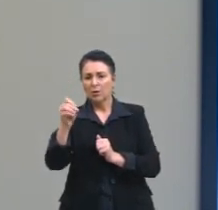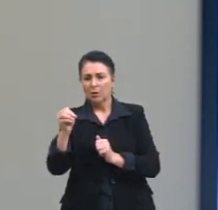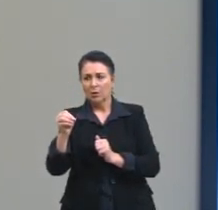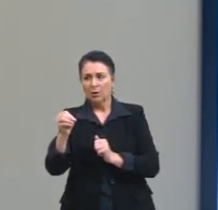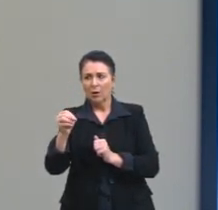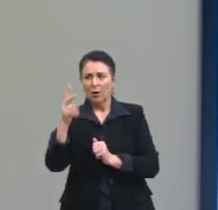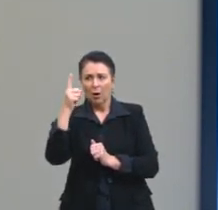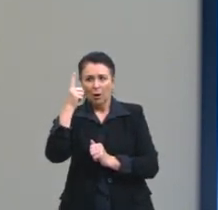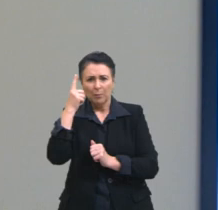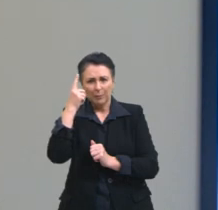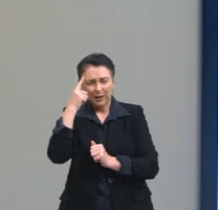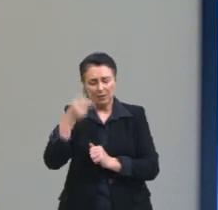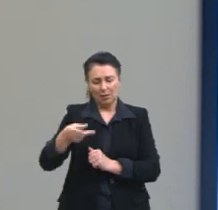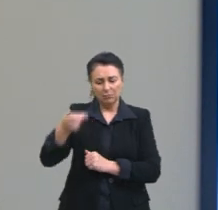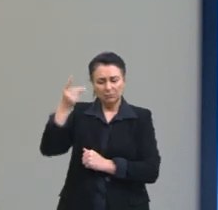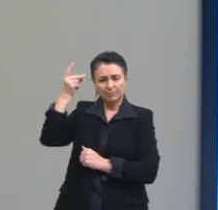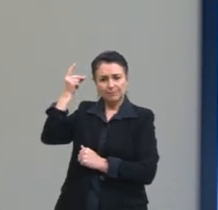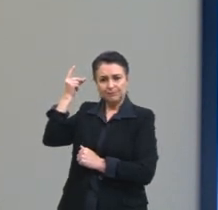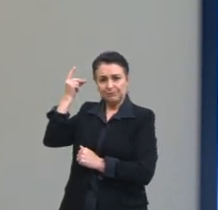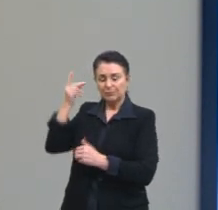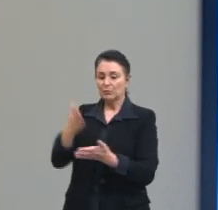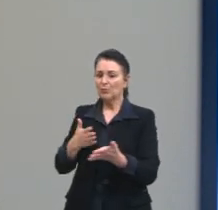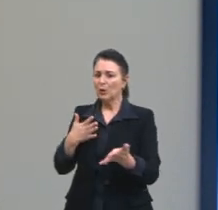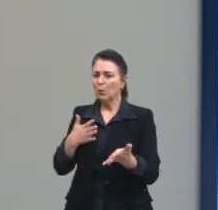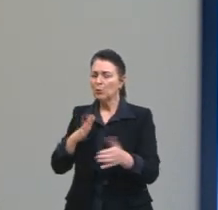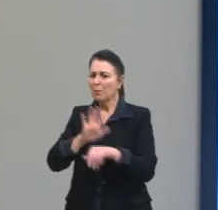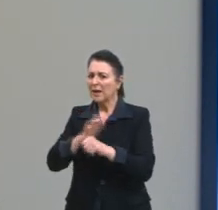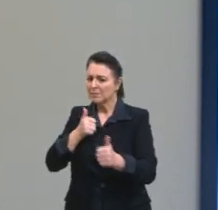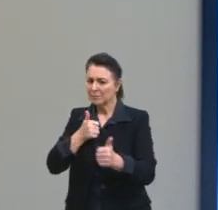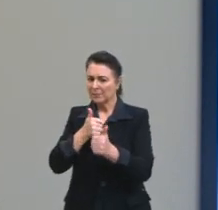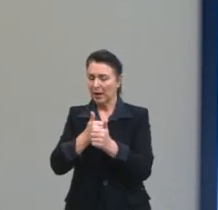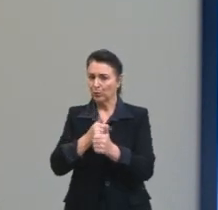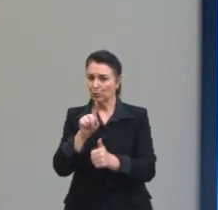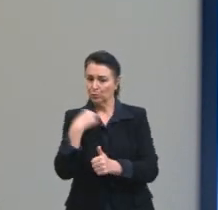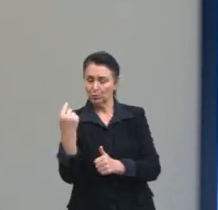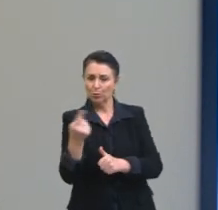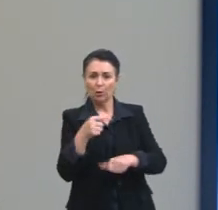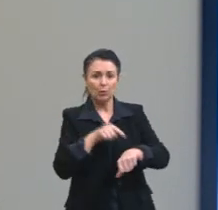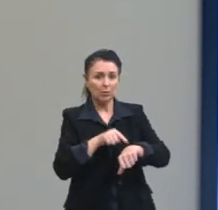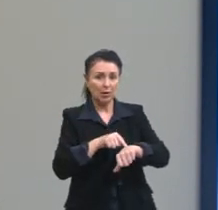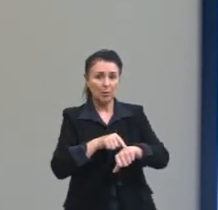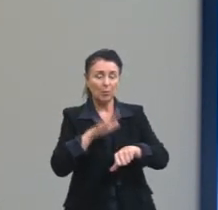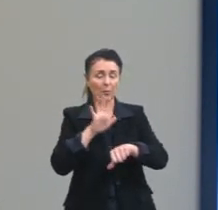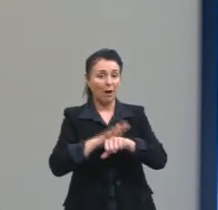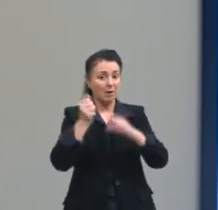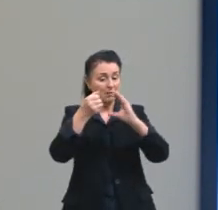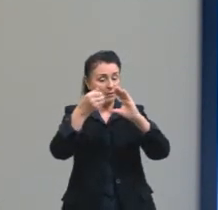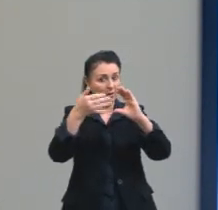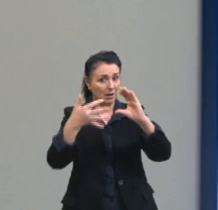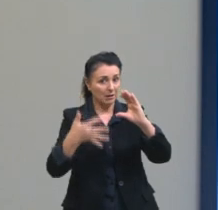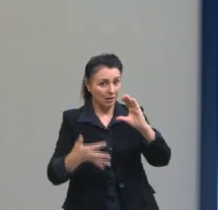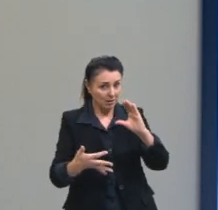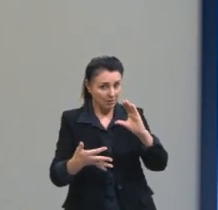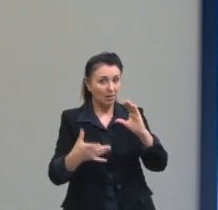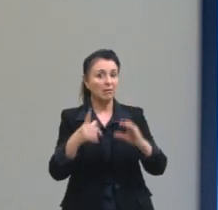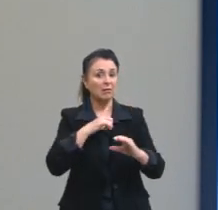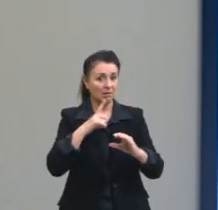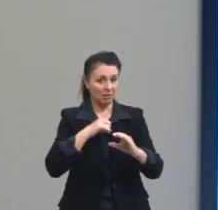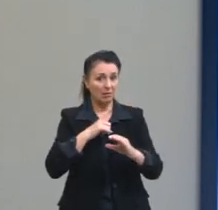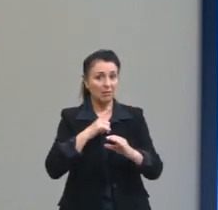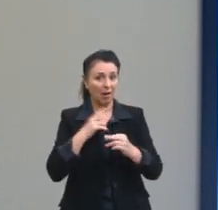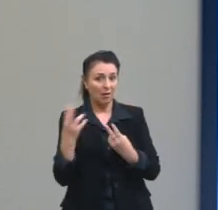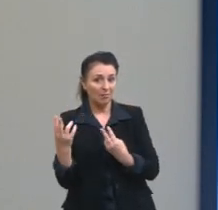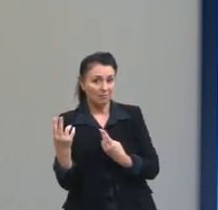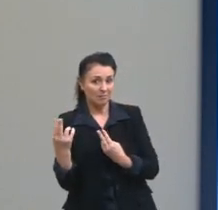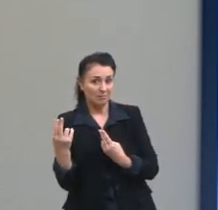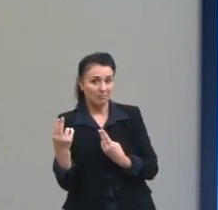deles Porque quanto mais recente ver mais características eles compartilham tá então aqui tá nós temos